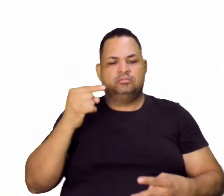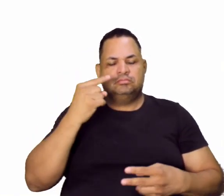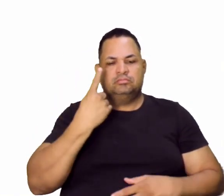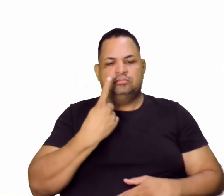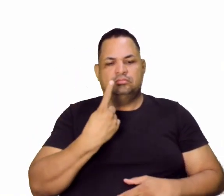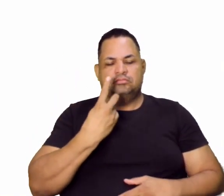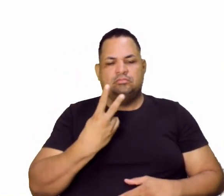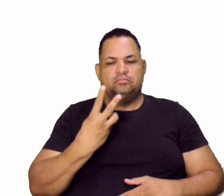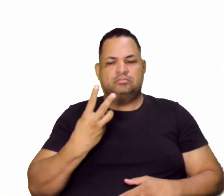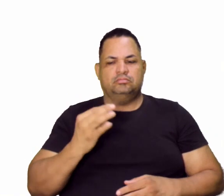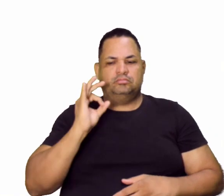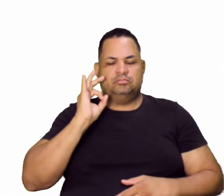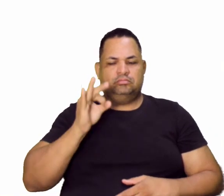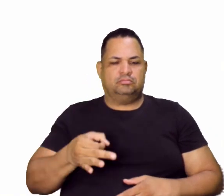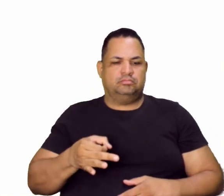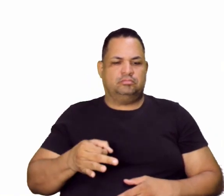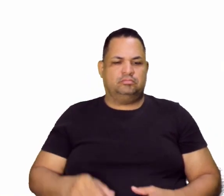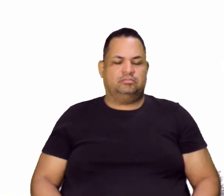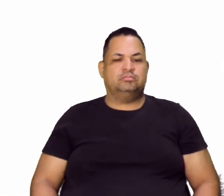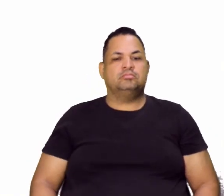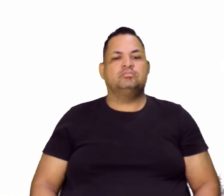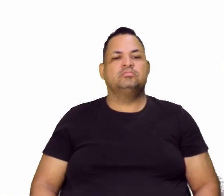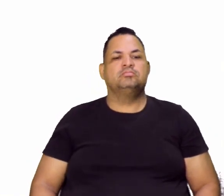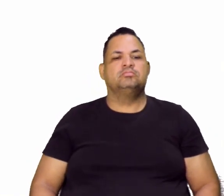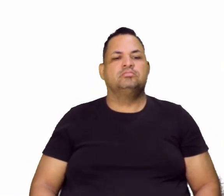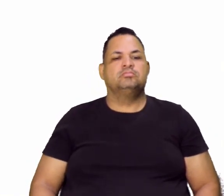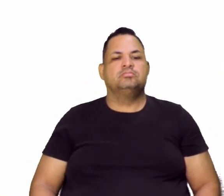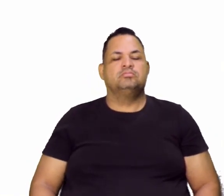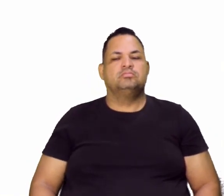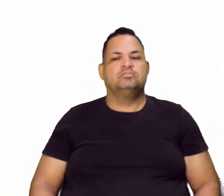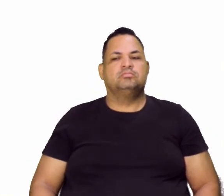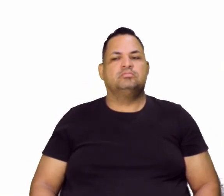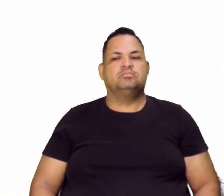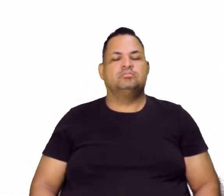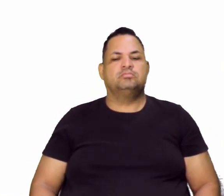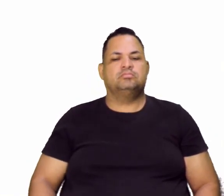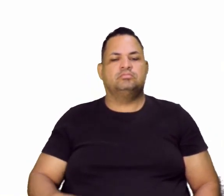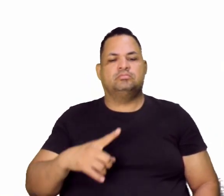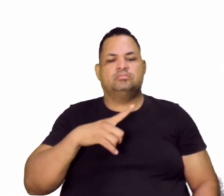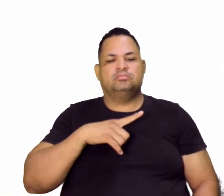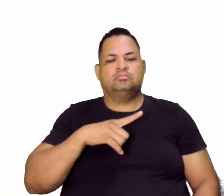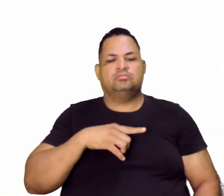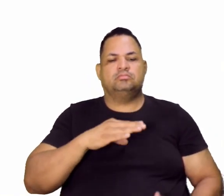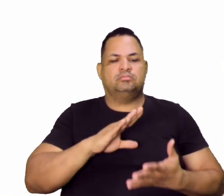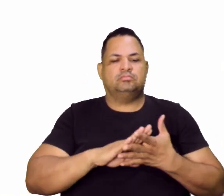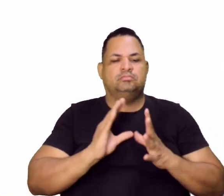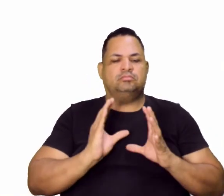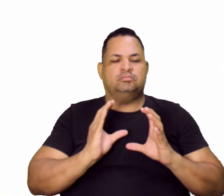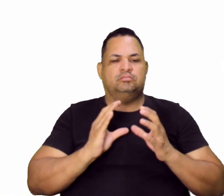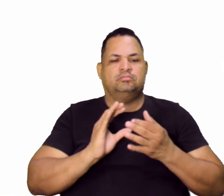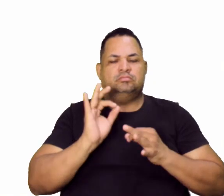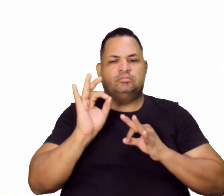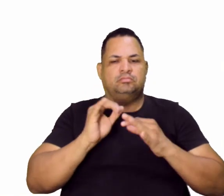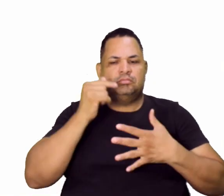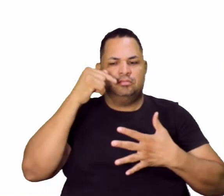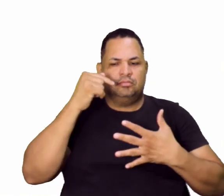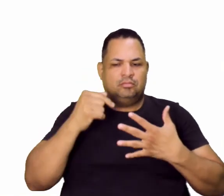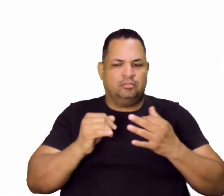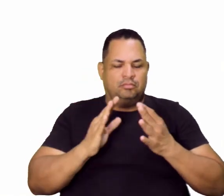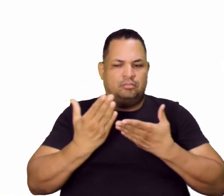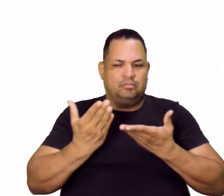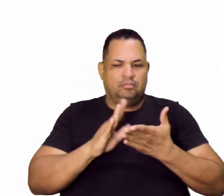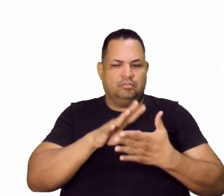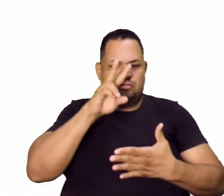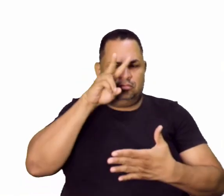está correto, né? Então, tem todo uma categoria, as formas de